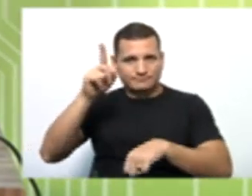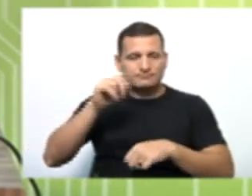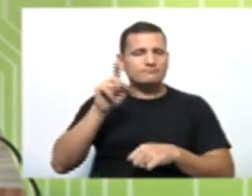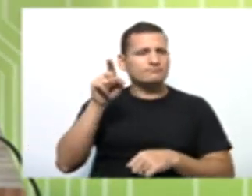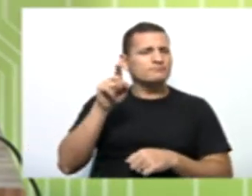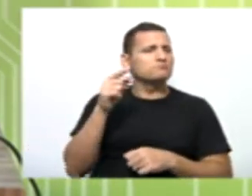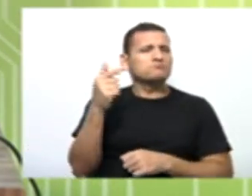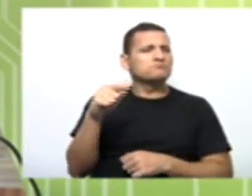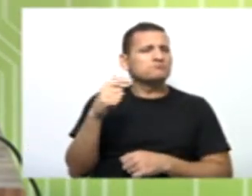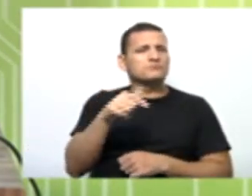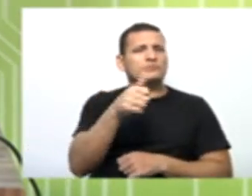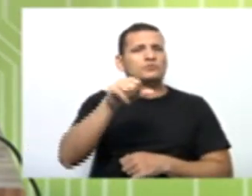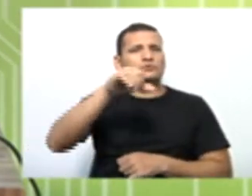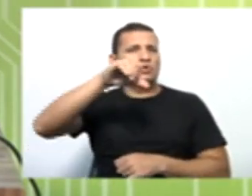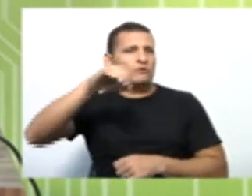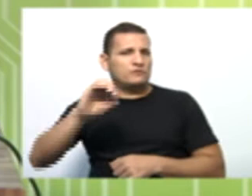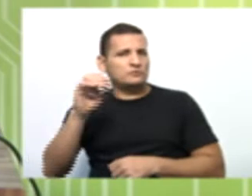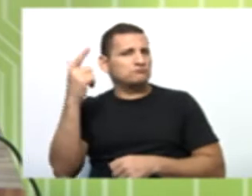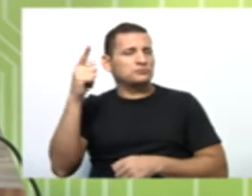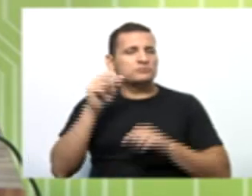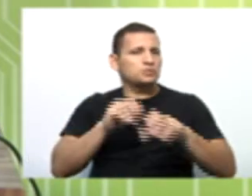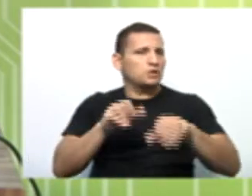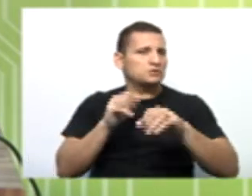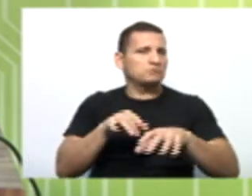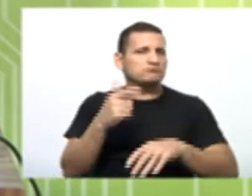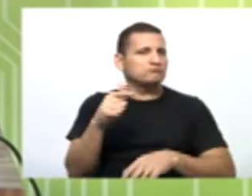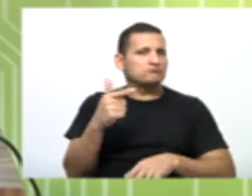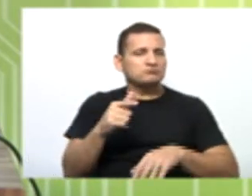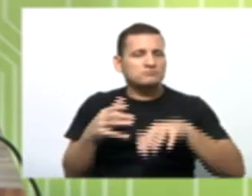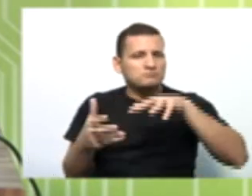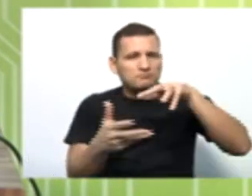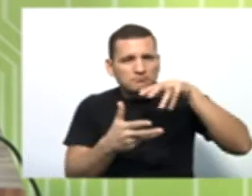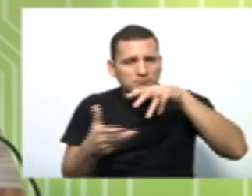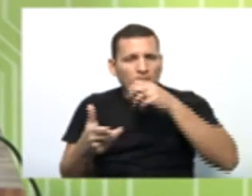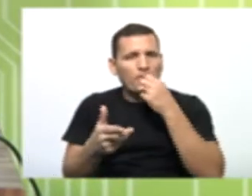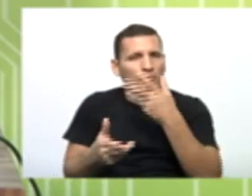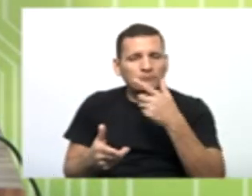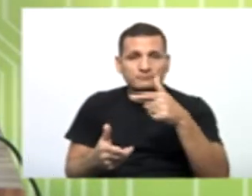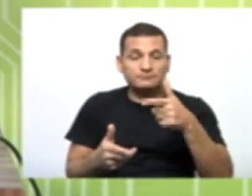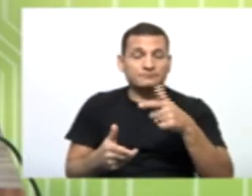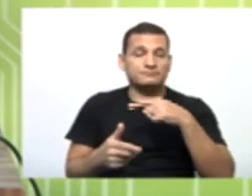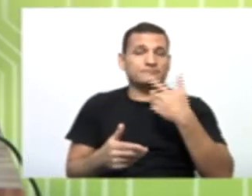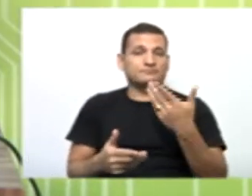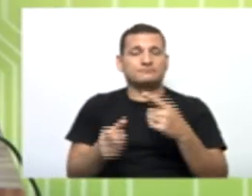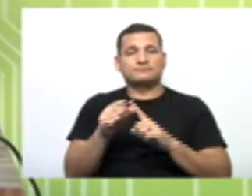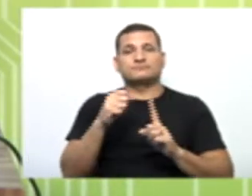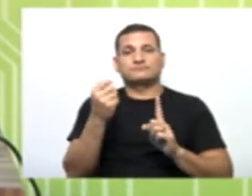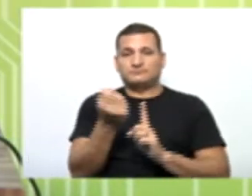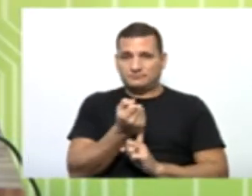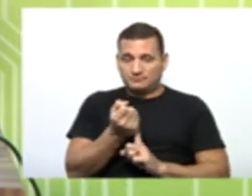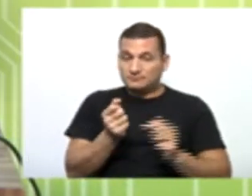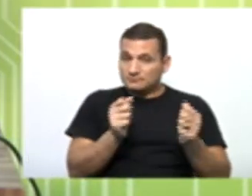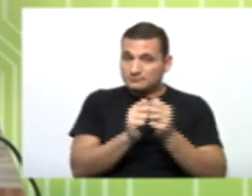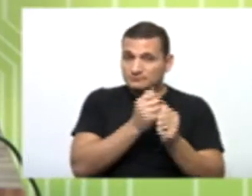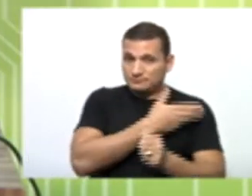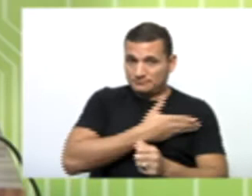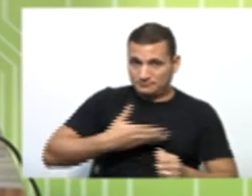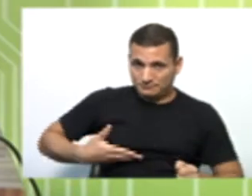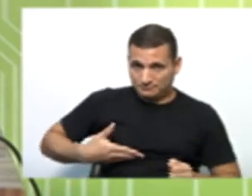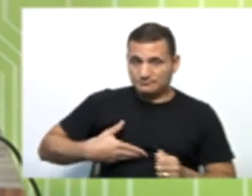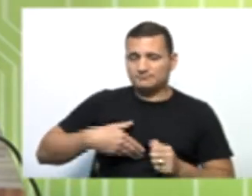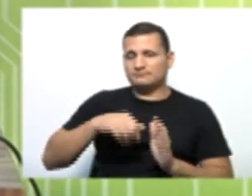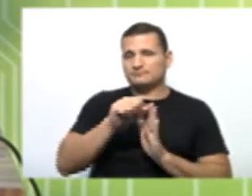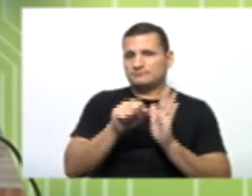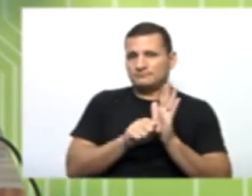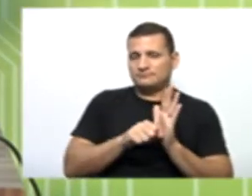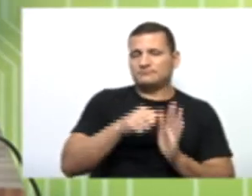Finlândia não tinha um dos melhores ensinos do planeta. E a sociedade finlandesa, junto com o governo finlandês, no decorrer da